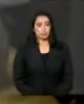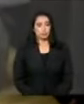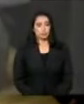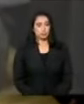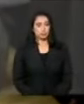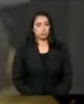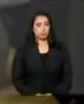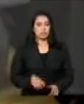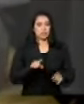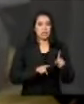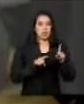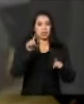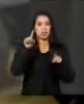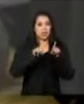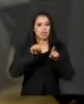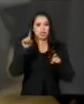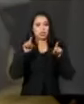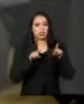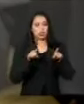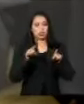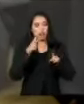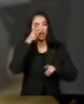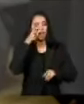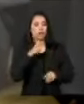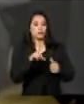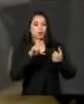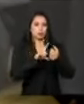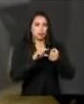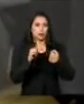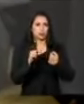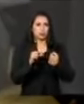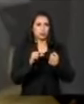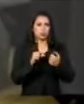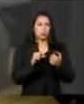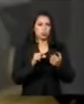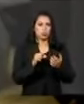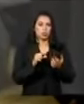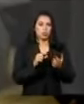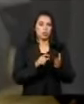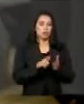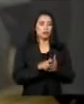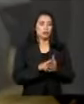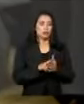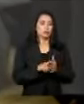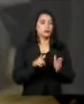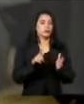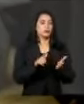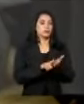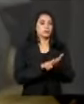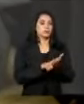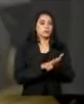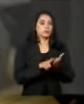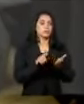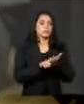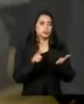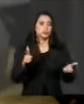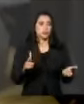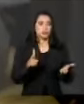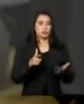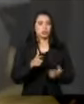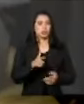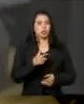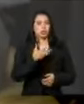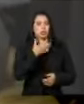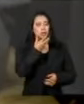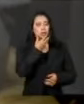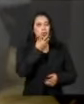Estatísticas. Vejo recentemente um artigo muito interessante, doutor Marco Aurélio Carvalho, do Grupo Prerrogativos a que pertenço, e doutor Pedro Carriello,